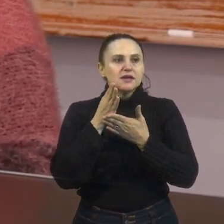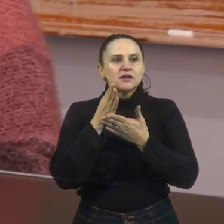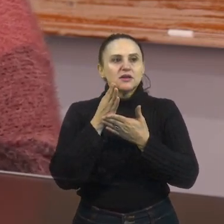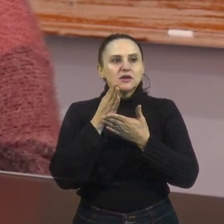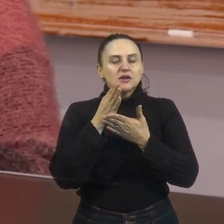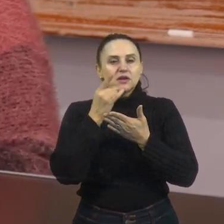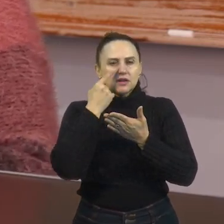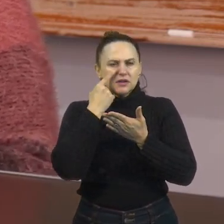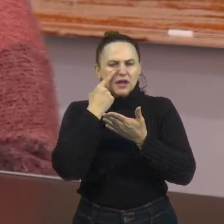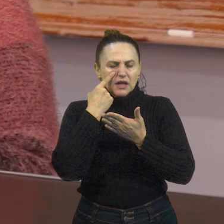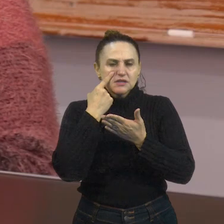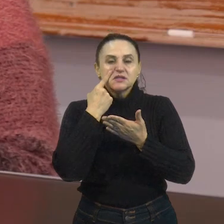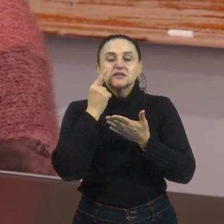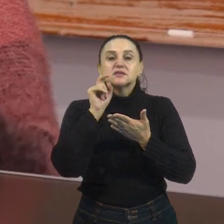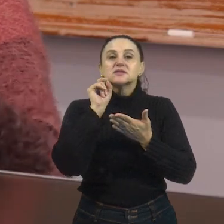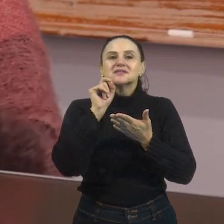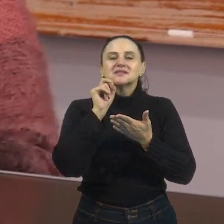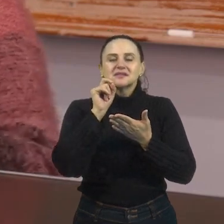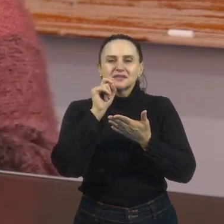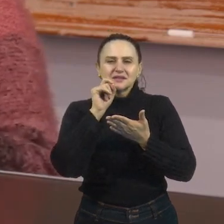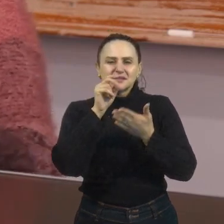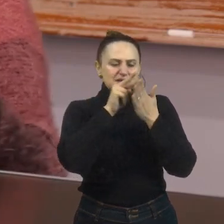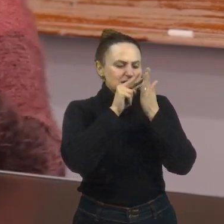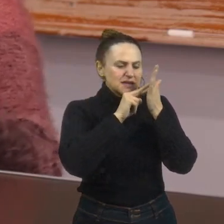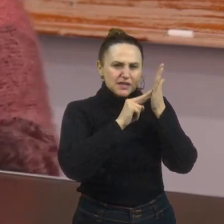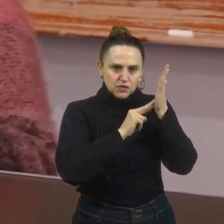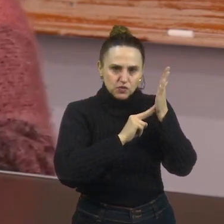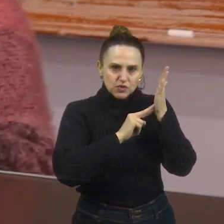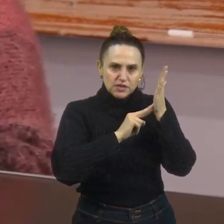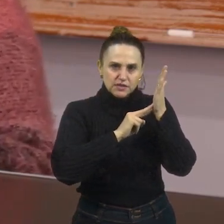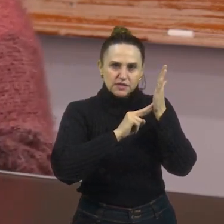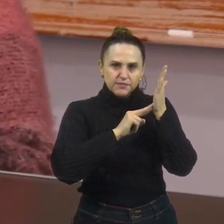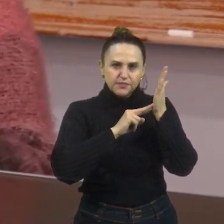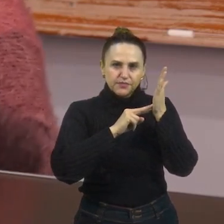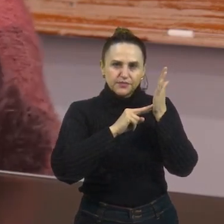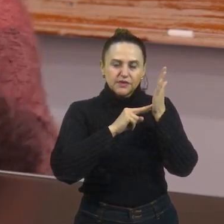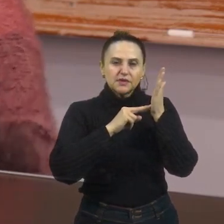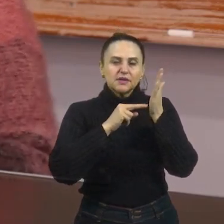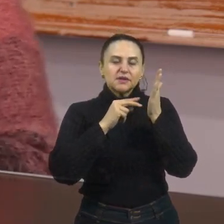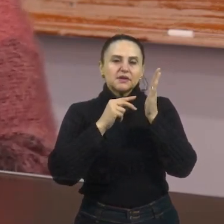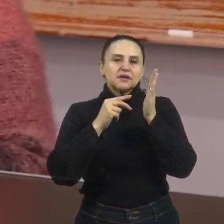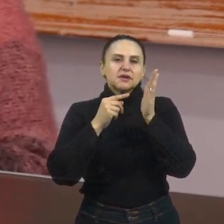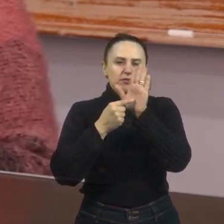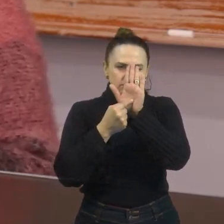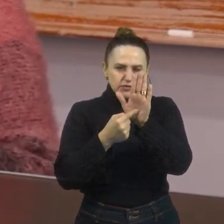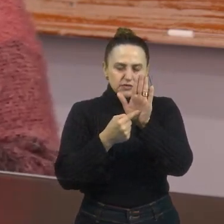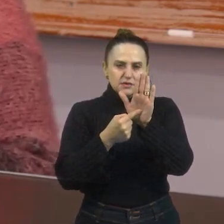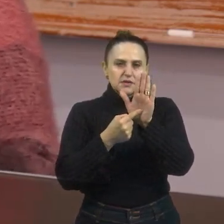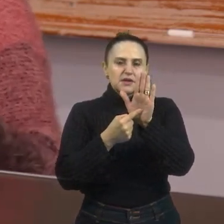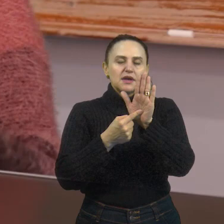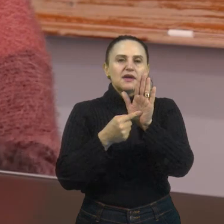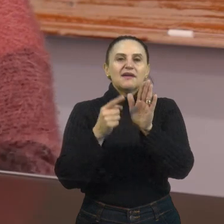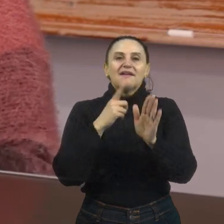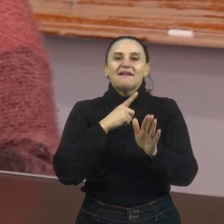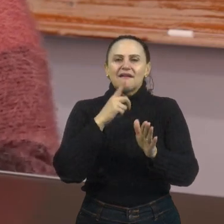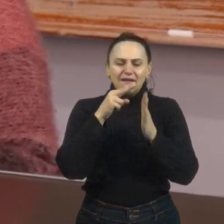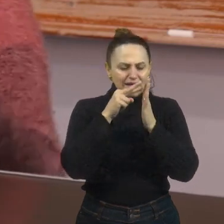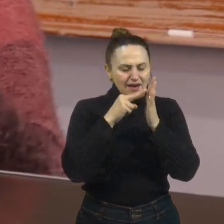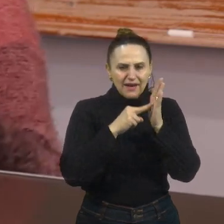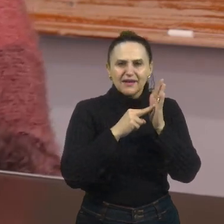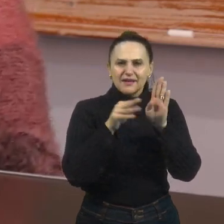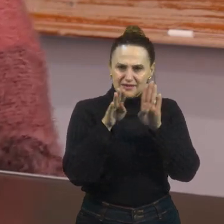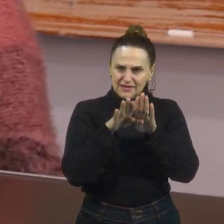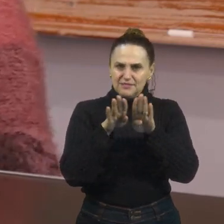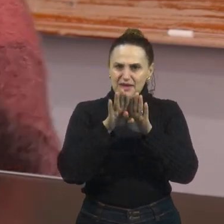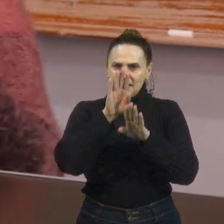nas indicações de leituras que a gente faz. A gente tem um espaço às vezes reduzido de escrita, mas tem muitas possibilidades e a gente pensa com muito carinho.